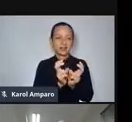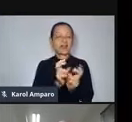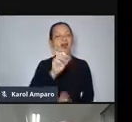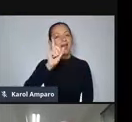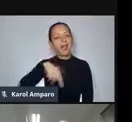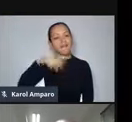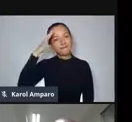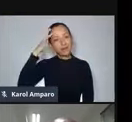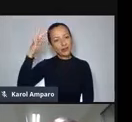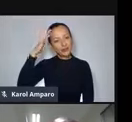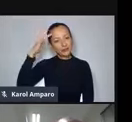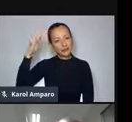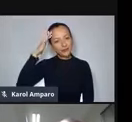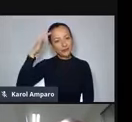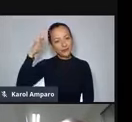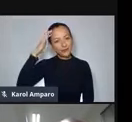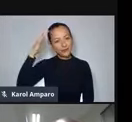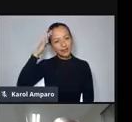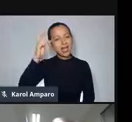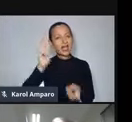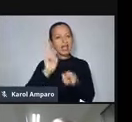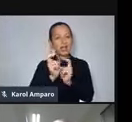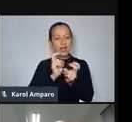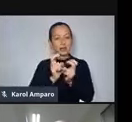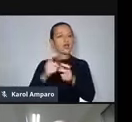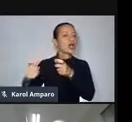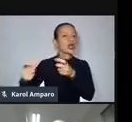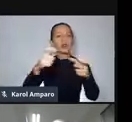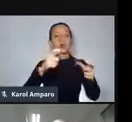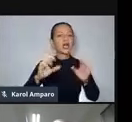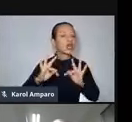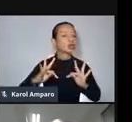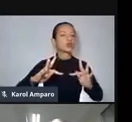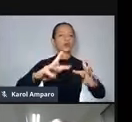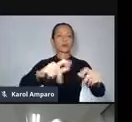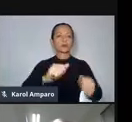filosofar a capoeira em qualquer espaço que a gente esteja. Pode passar.